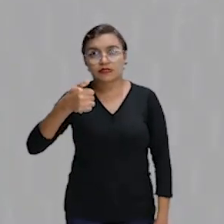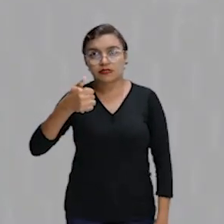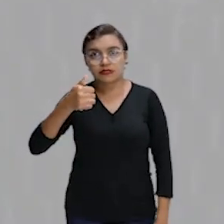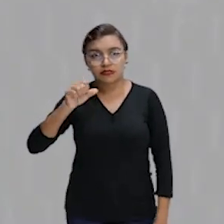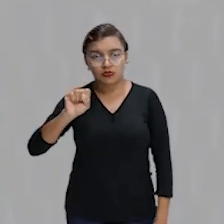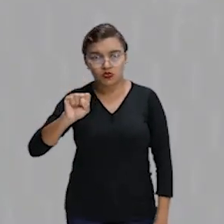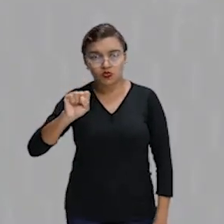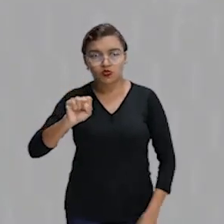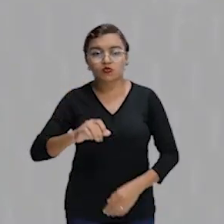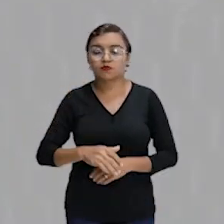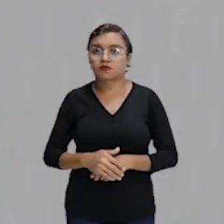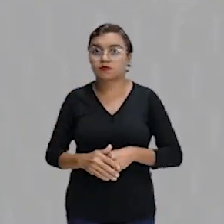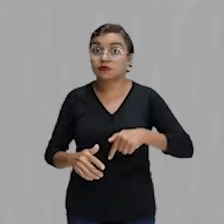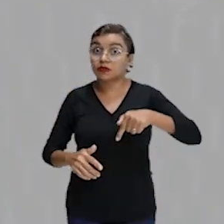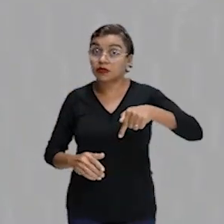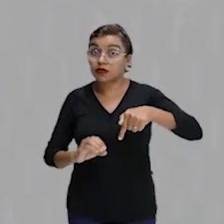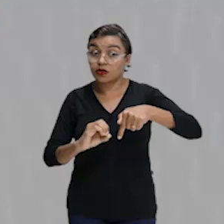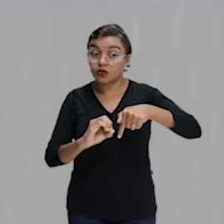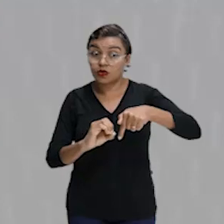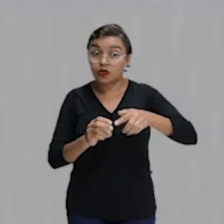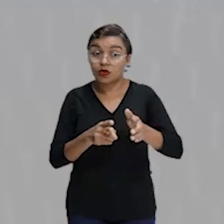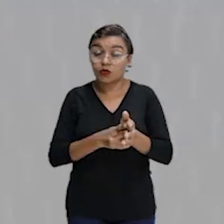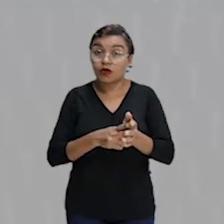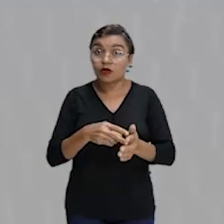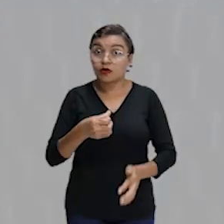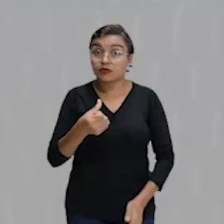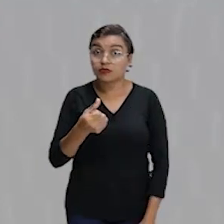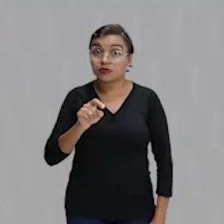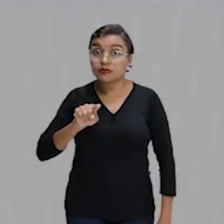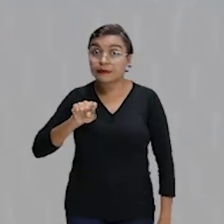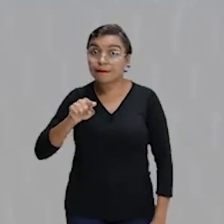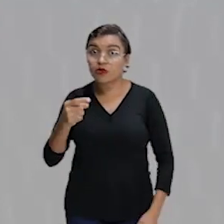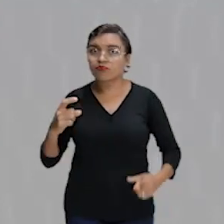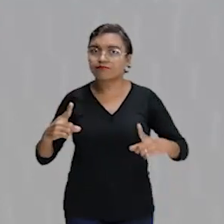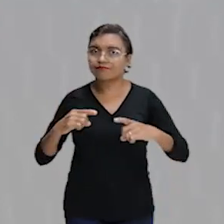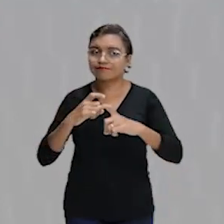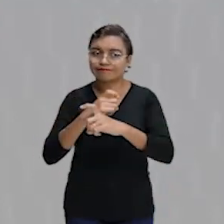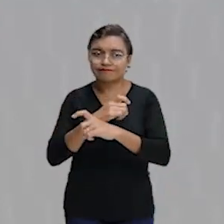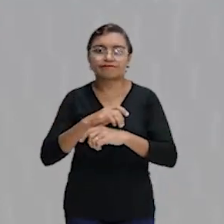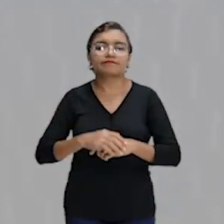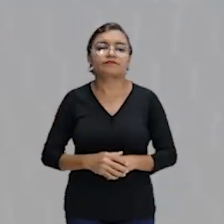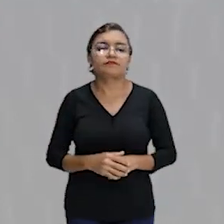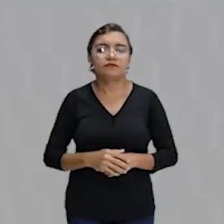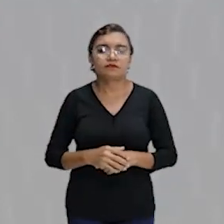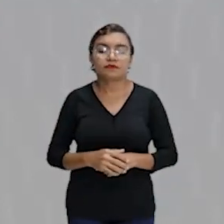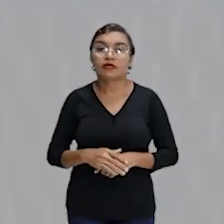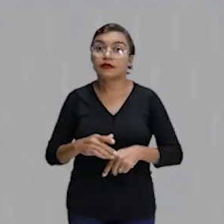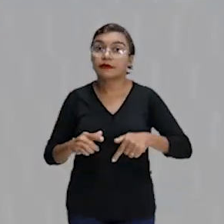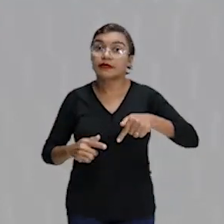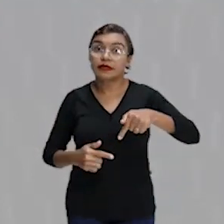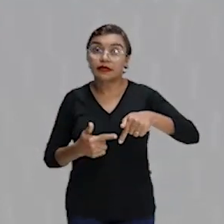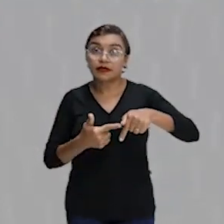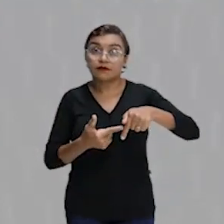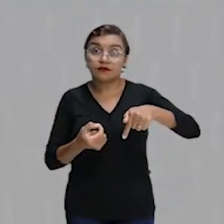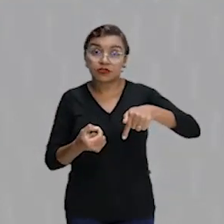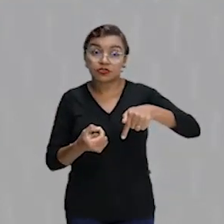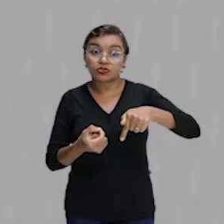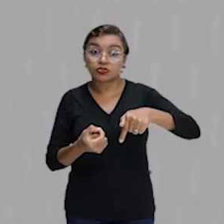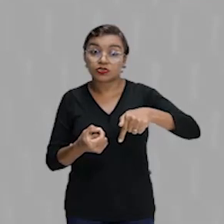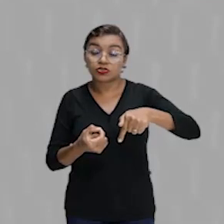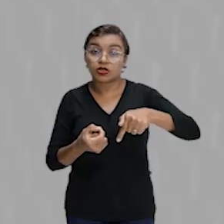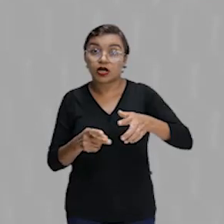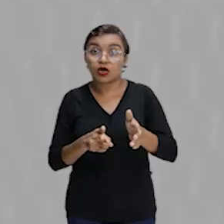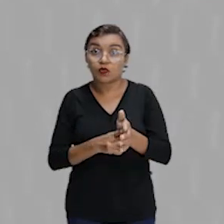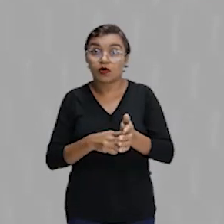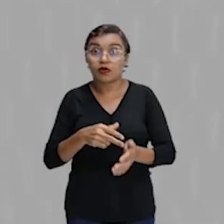caso, QO, ou Q0, que é igual a 6.000 bactérias. Ele deu Q20, que é, no caso,